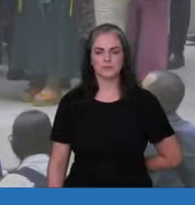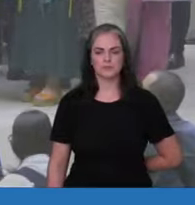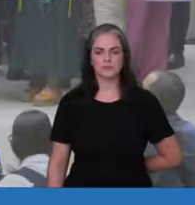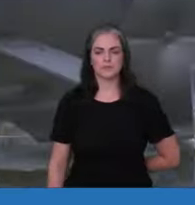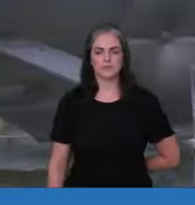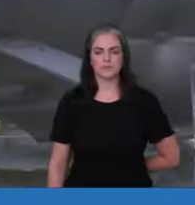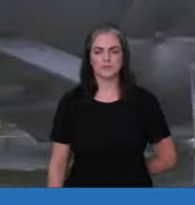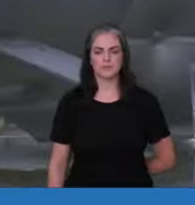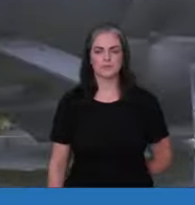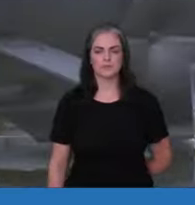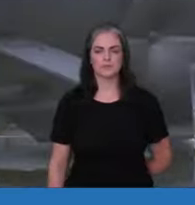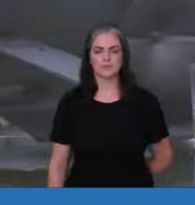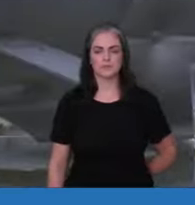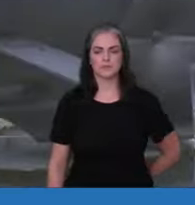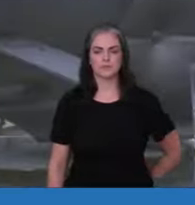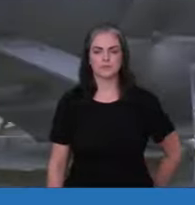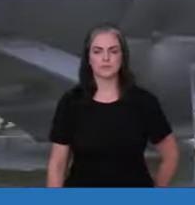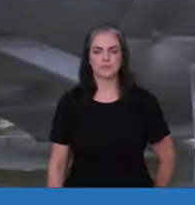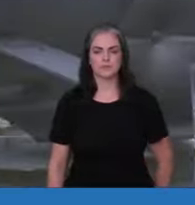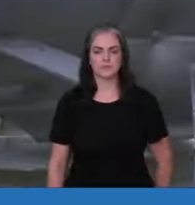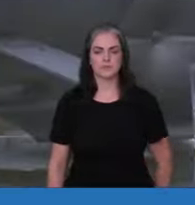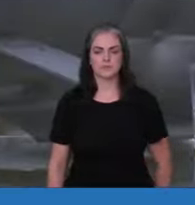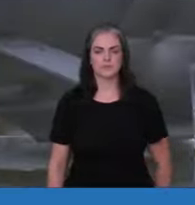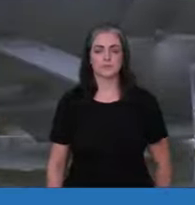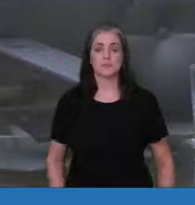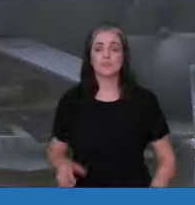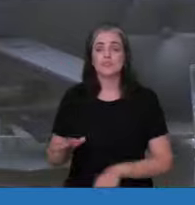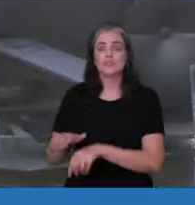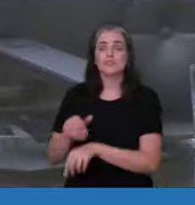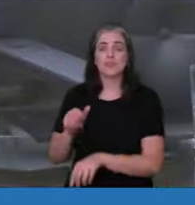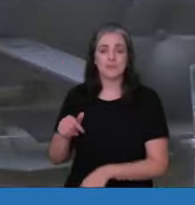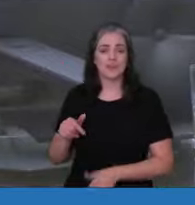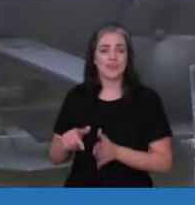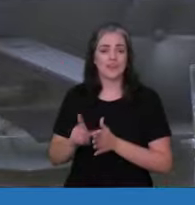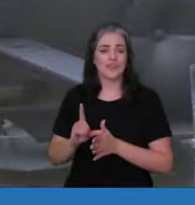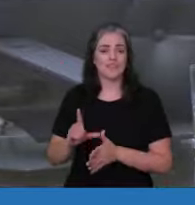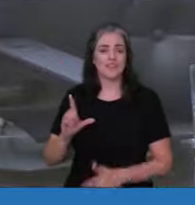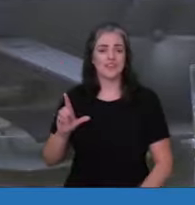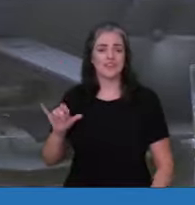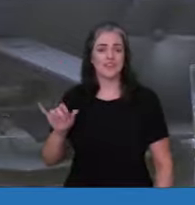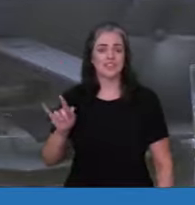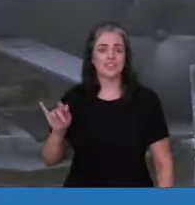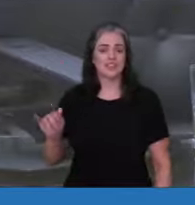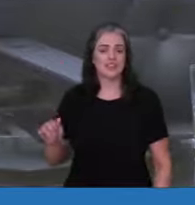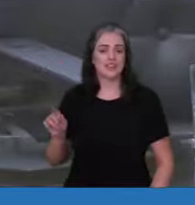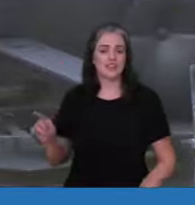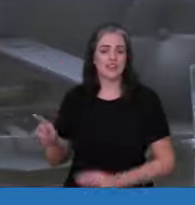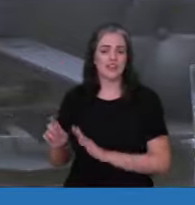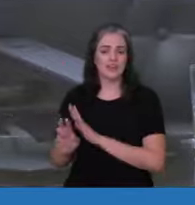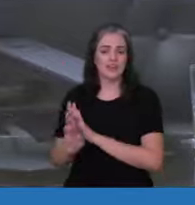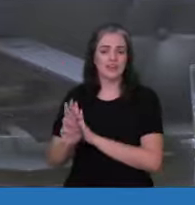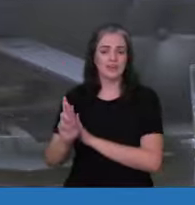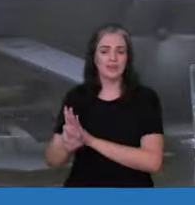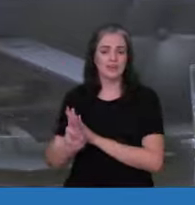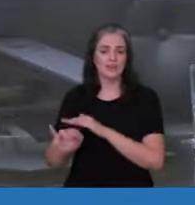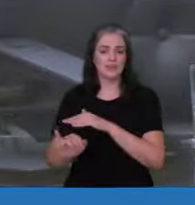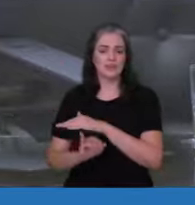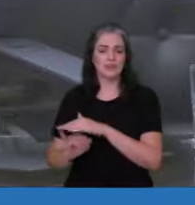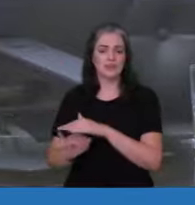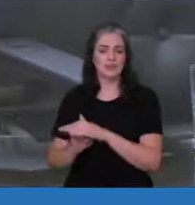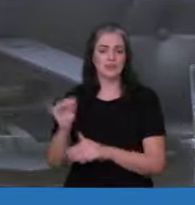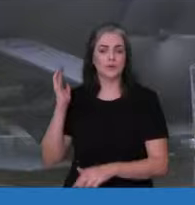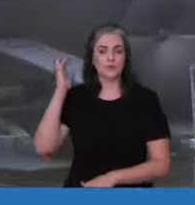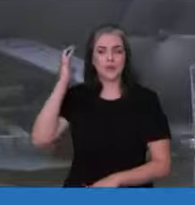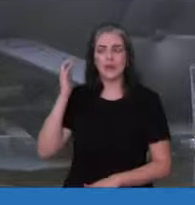Queria, antes do vídeo, chamar a querida Lígia Batista, representante do Instituto Marielle Franco, para compor a mesa. Ela já está aí